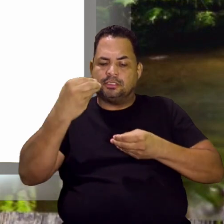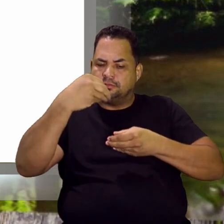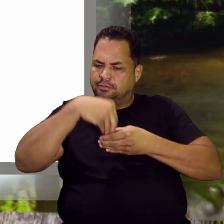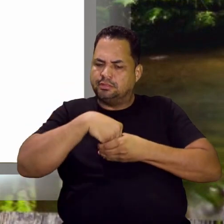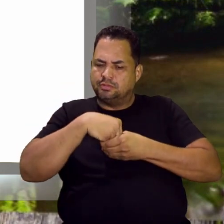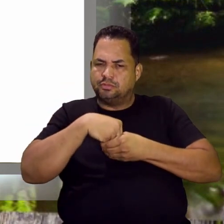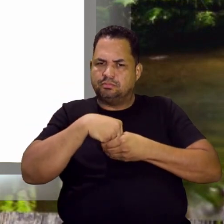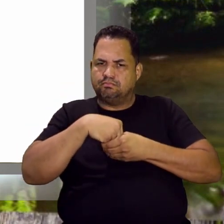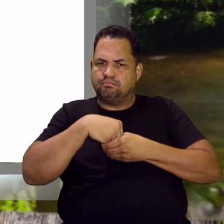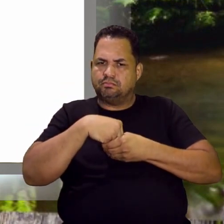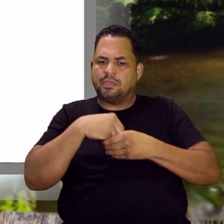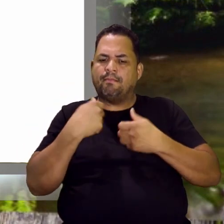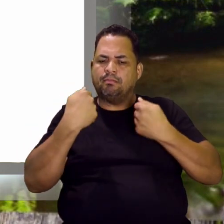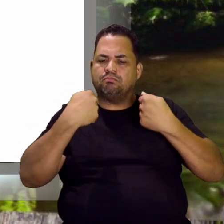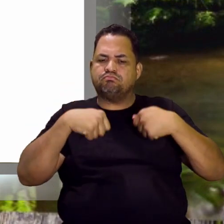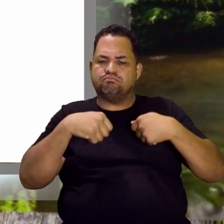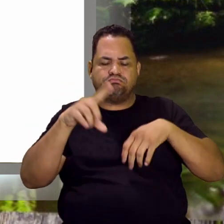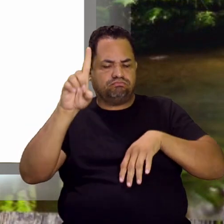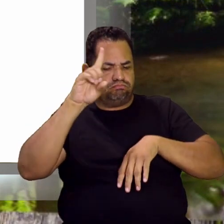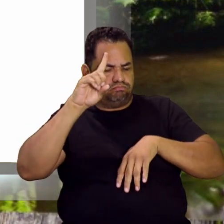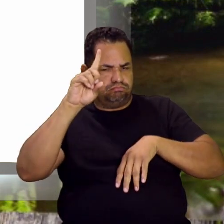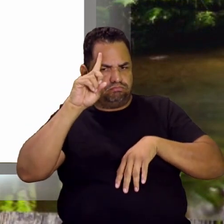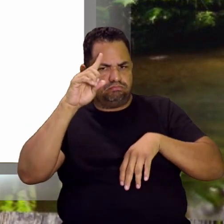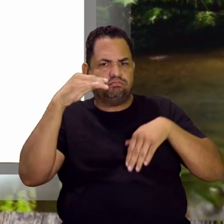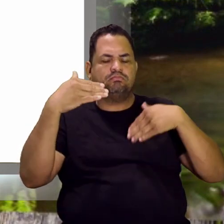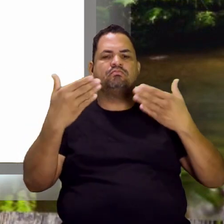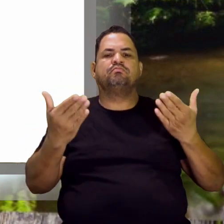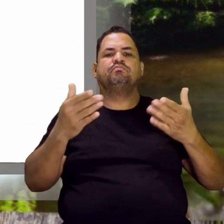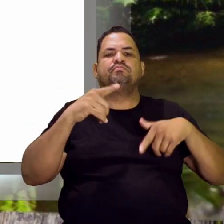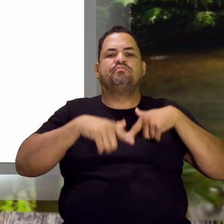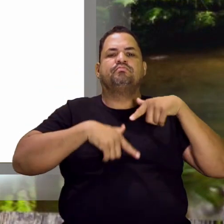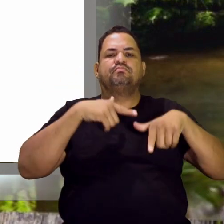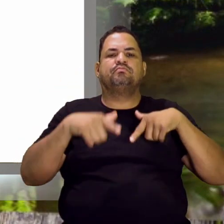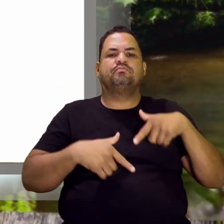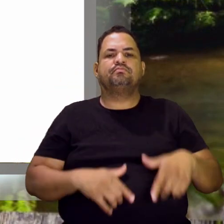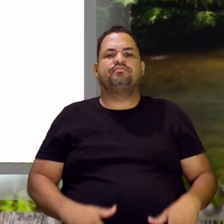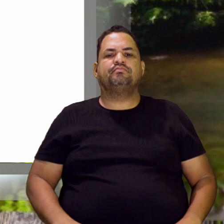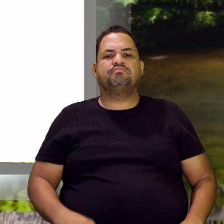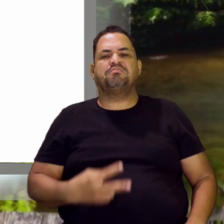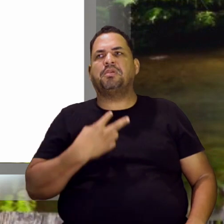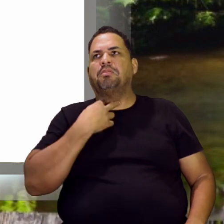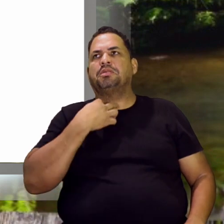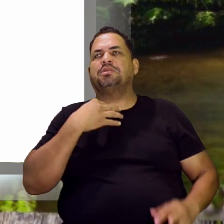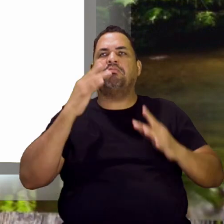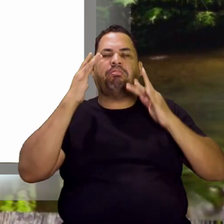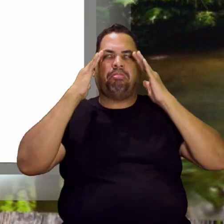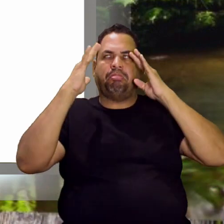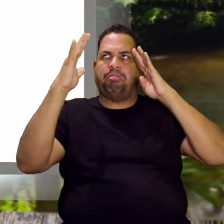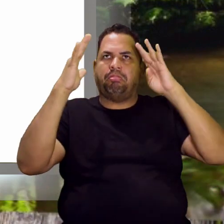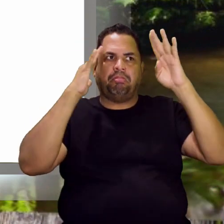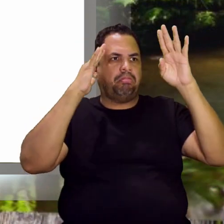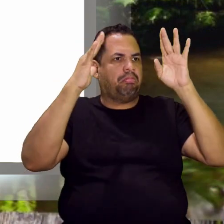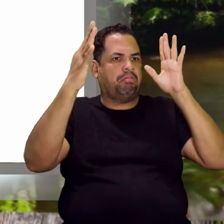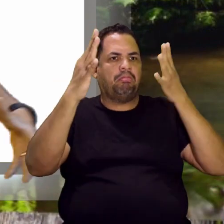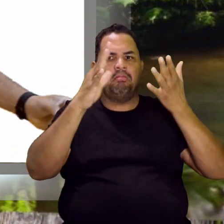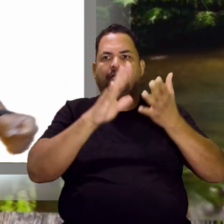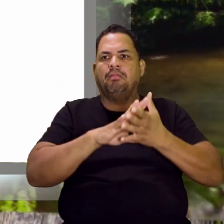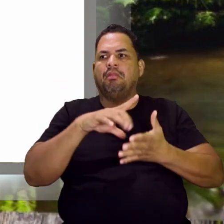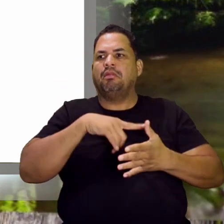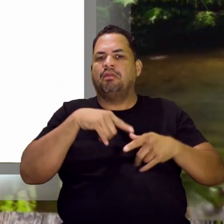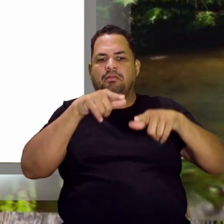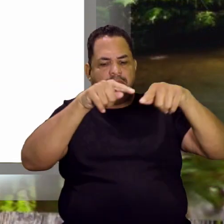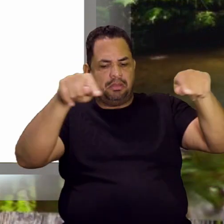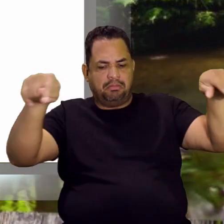dentro do meu cotidiano, do meu dia a dia de trabalho. Né? Eu não posso imaginar que vai ter que ter um palco